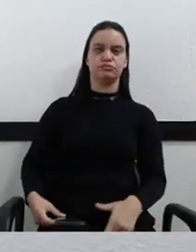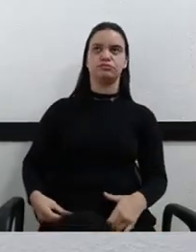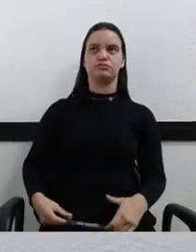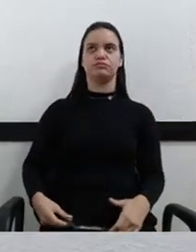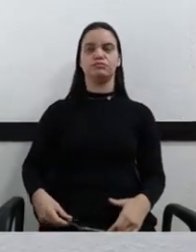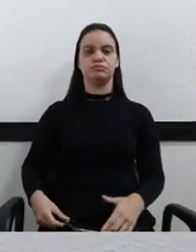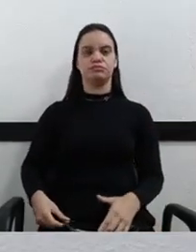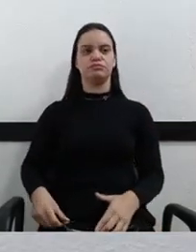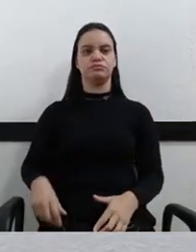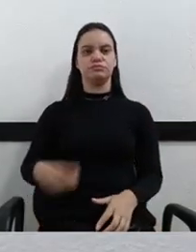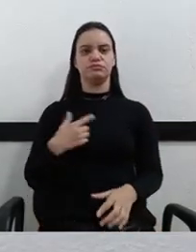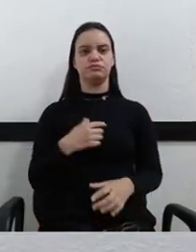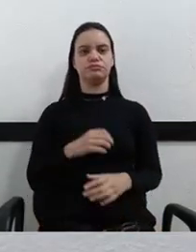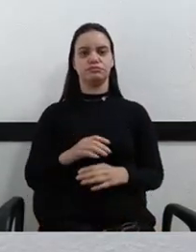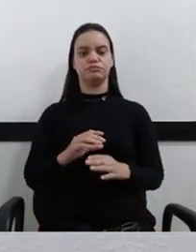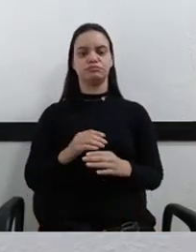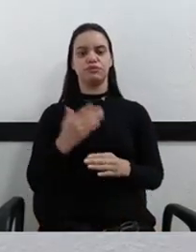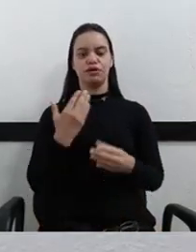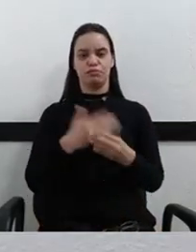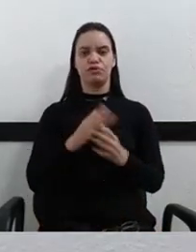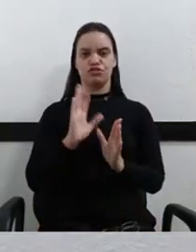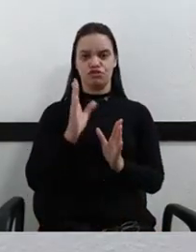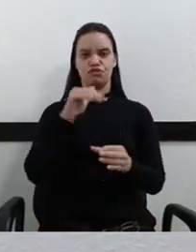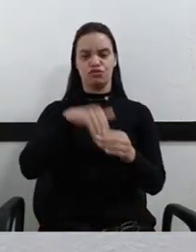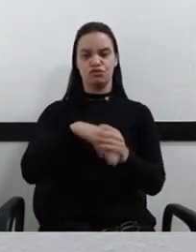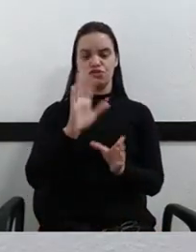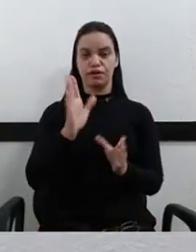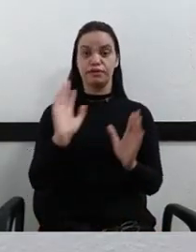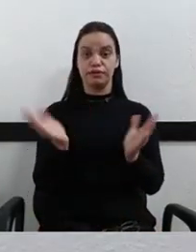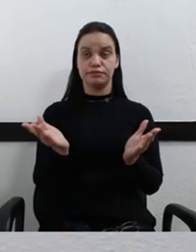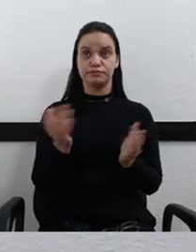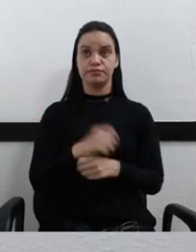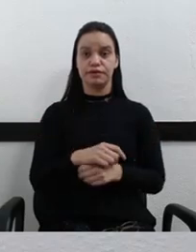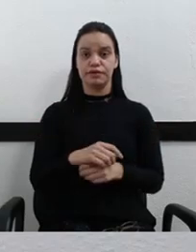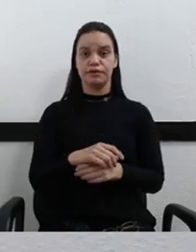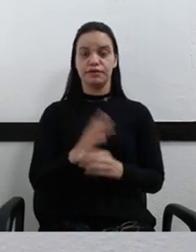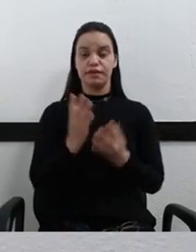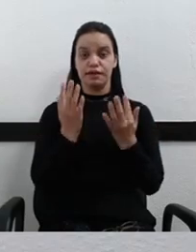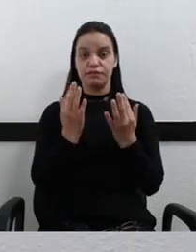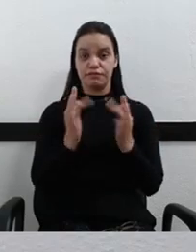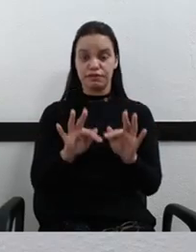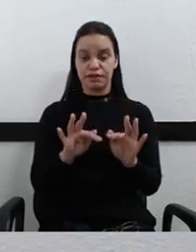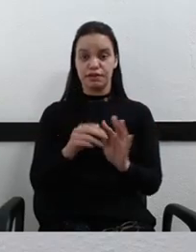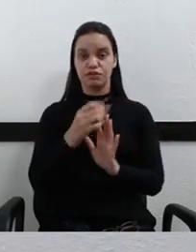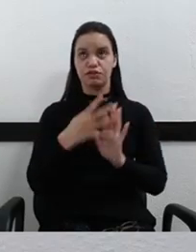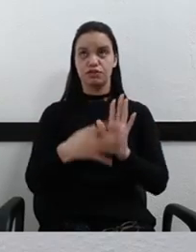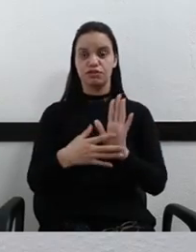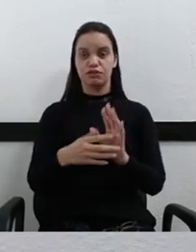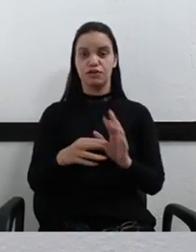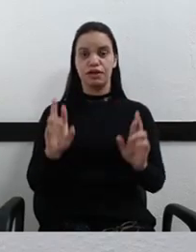Já foi votado. Então já foi votado. Então, senhoras e senhores, encerrada a pauta.